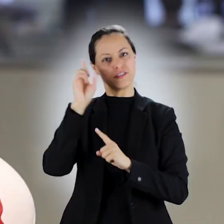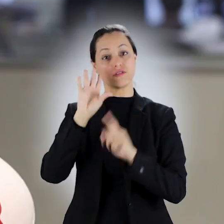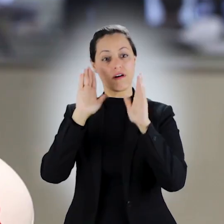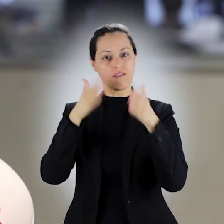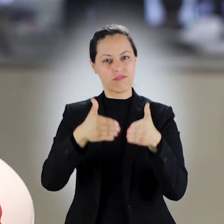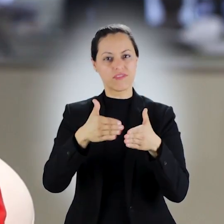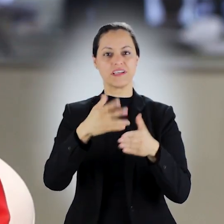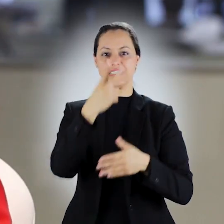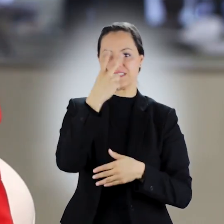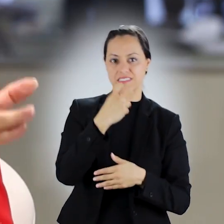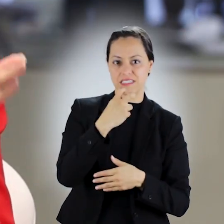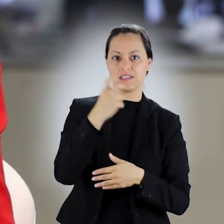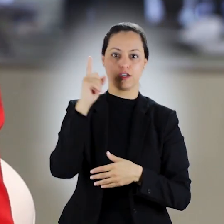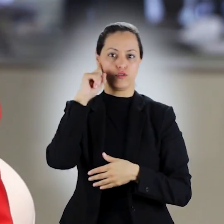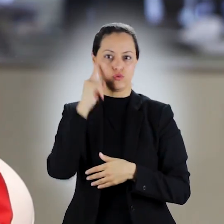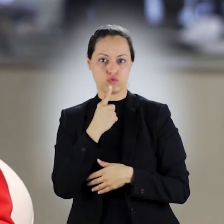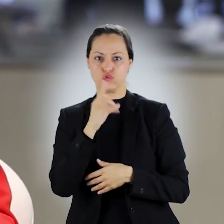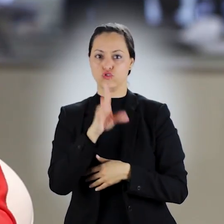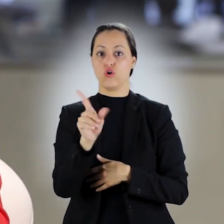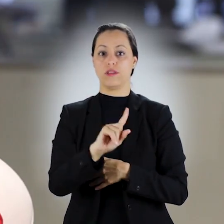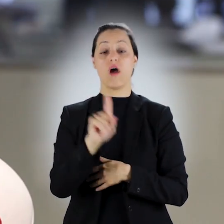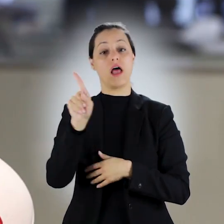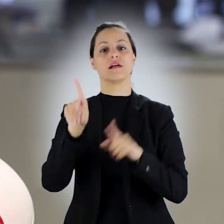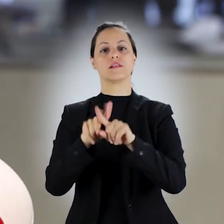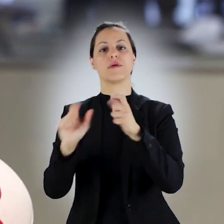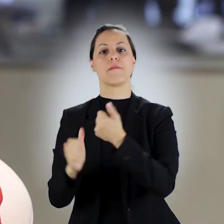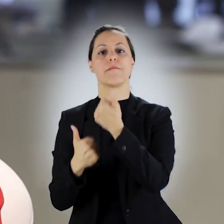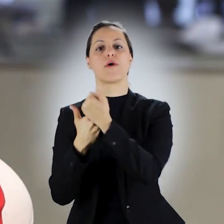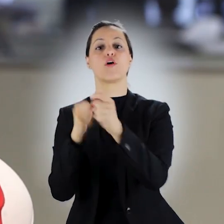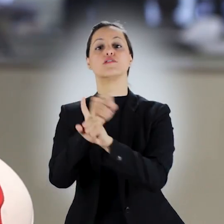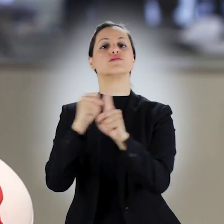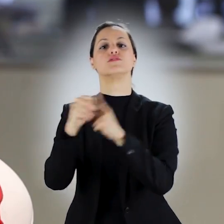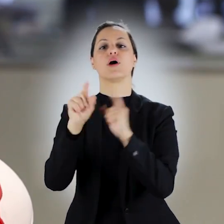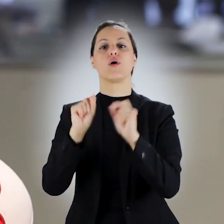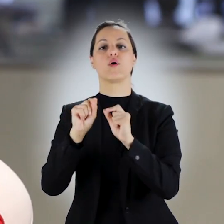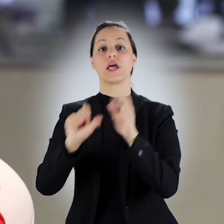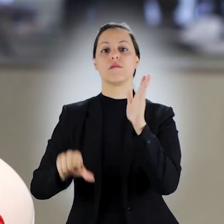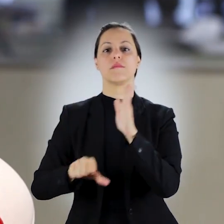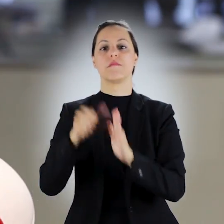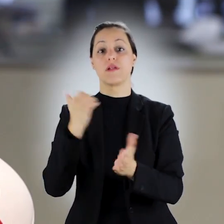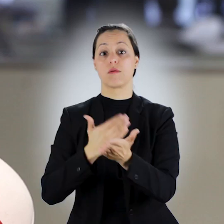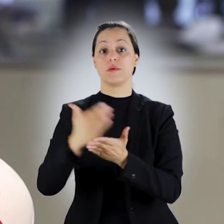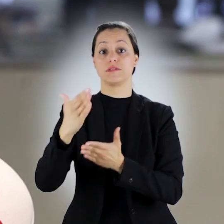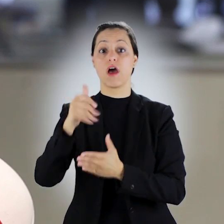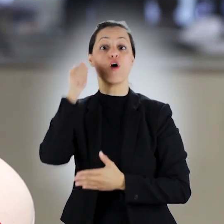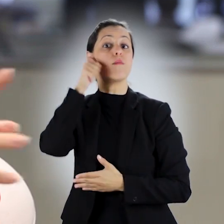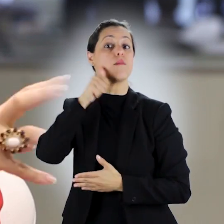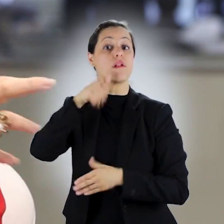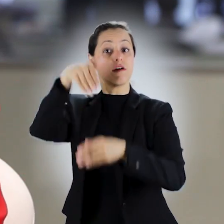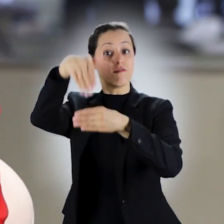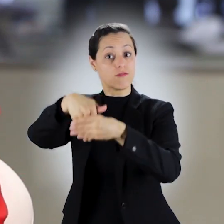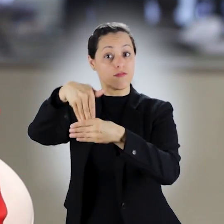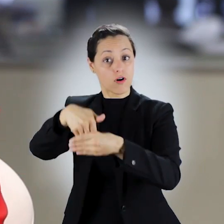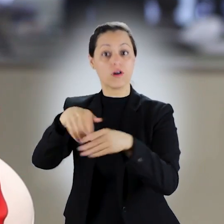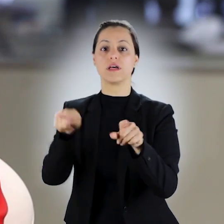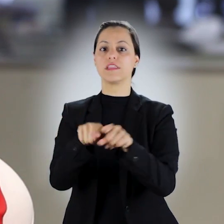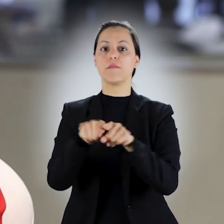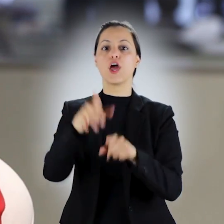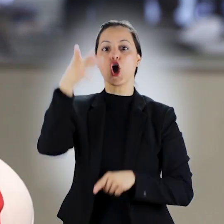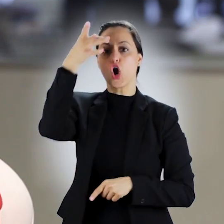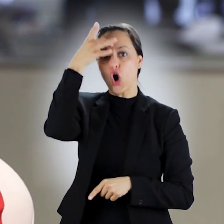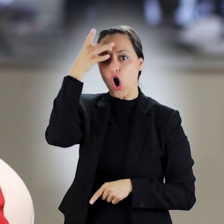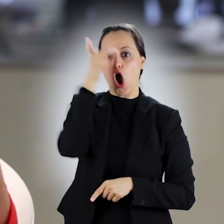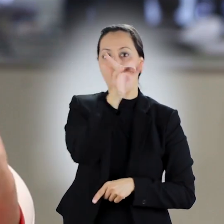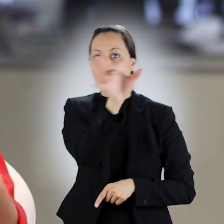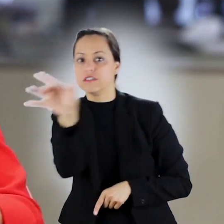preocupada com os cegos, com os surdos, mas ela também apoiou o voto feminino, ela também apoiou a convivência social, de